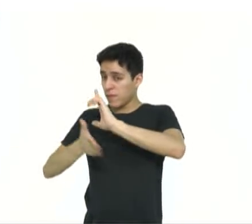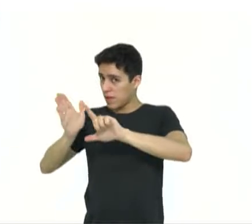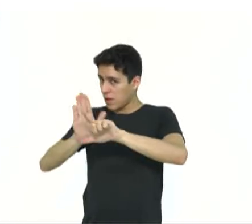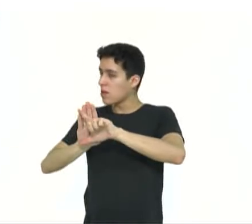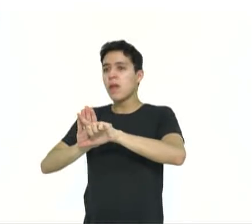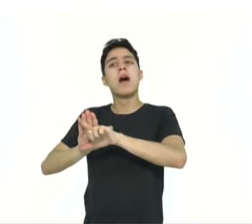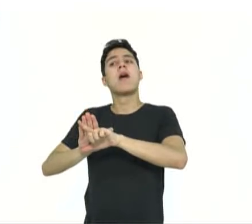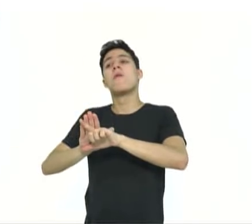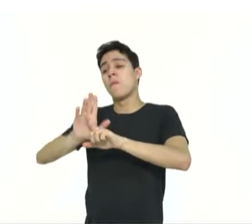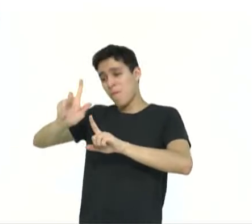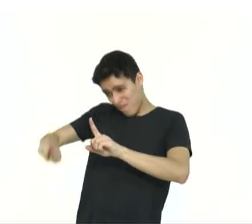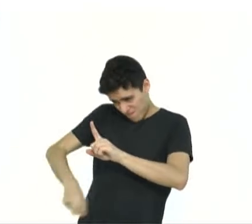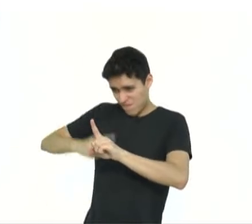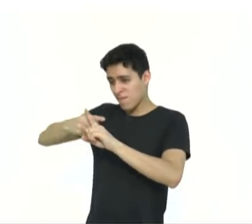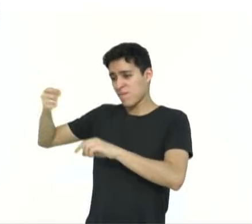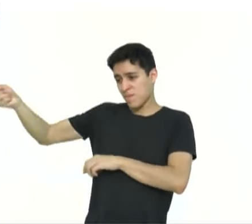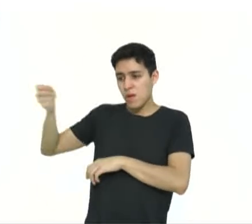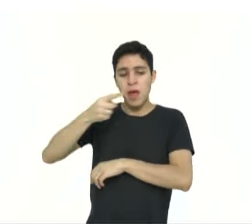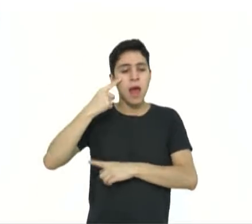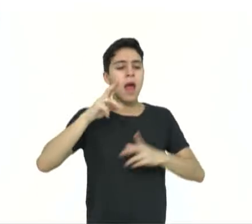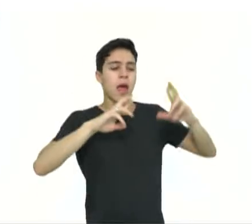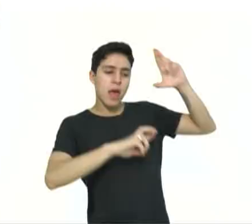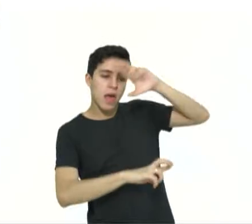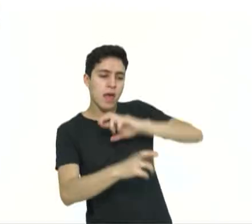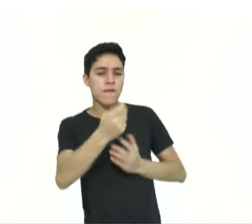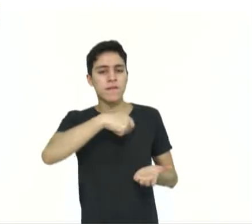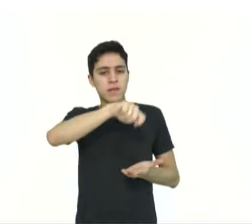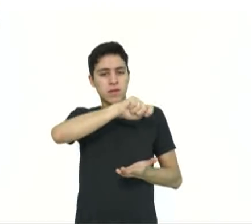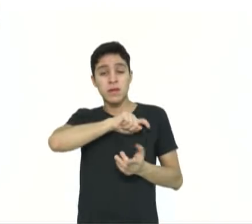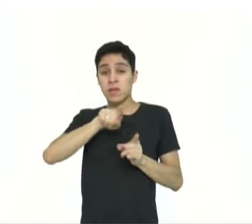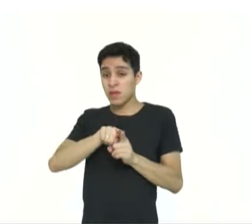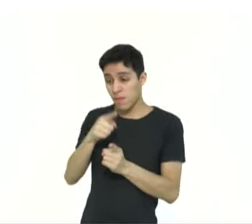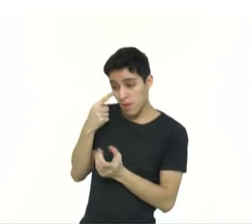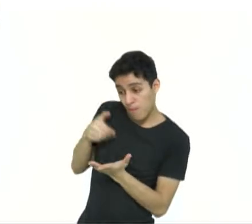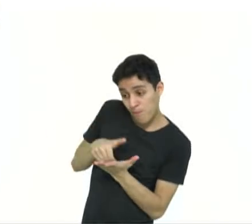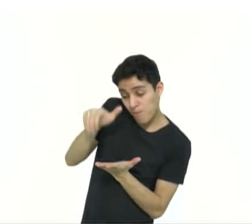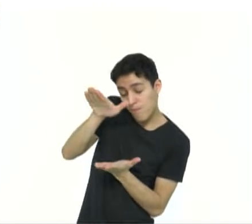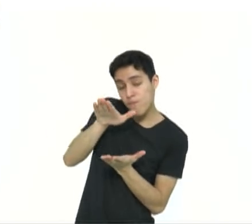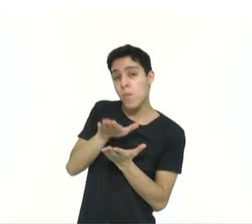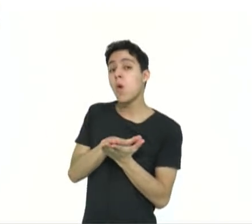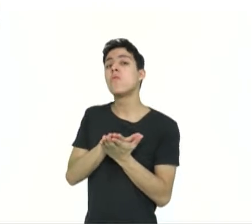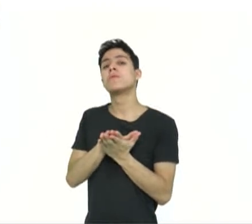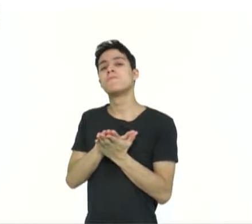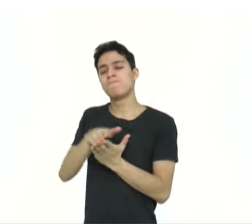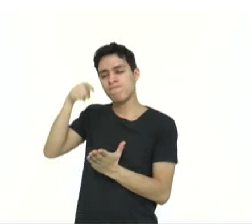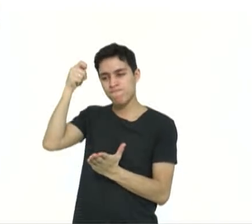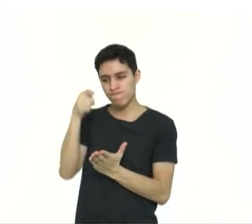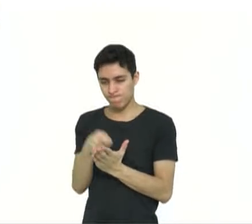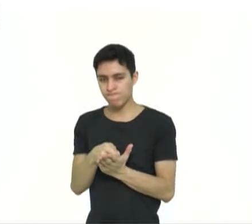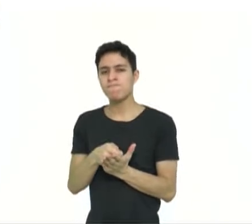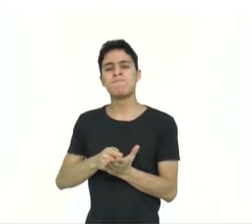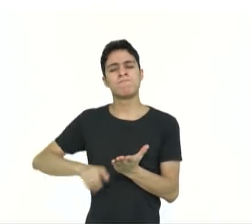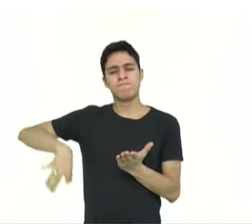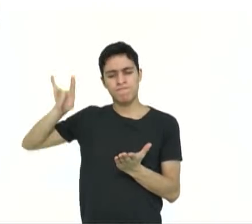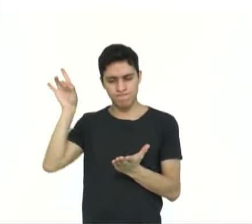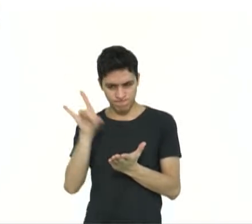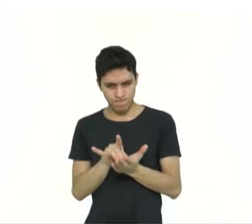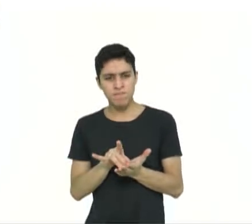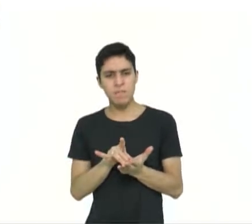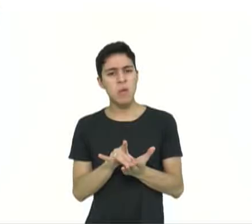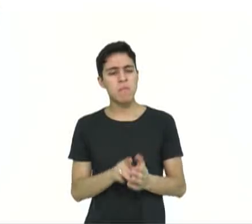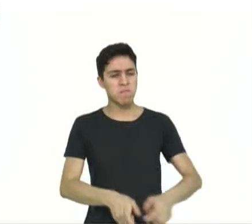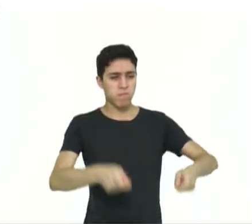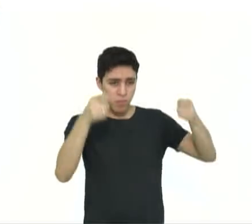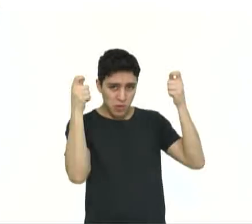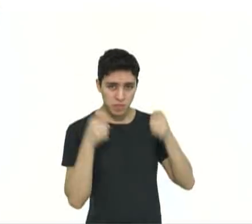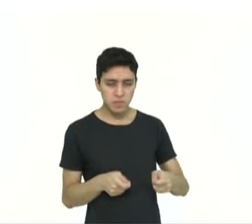uma fiscalização rigorosa e que as multas previstas sejam realmente